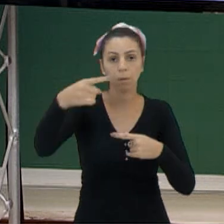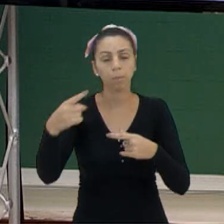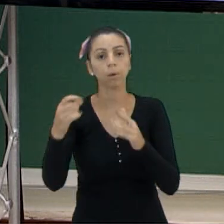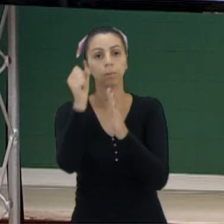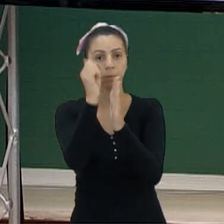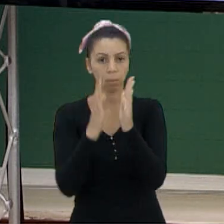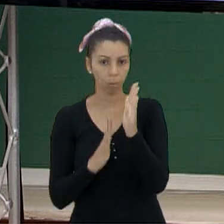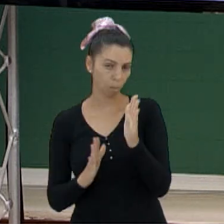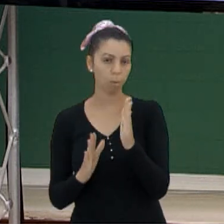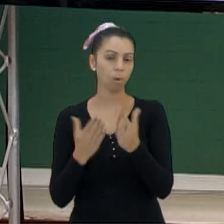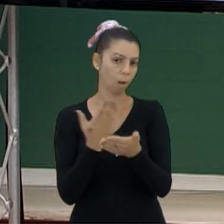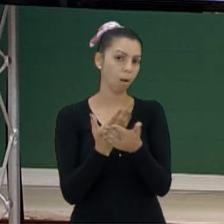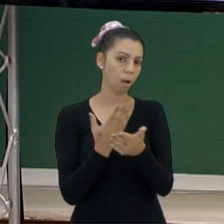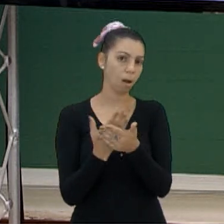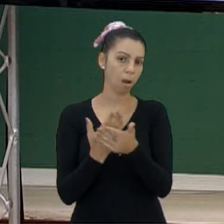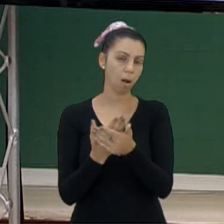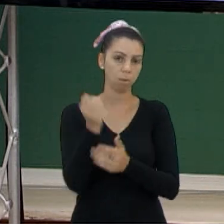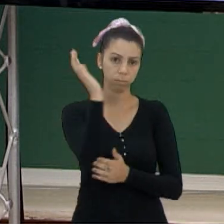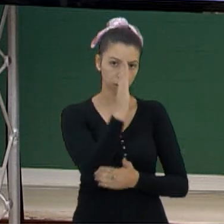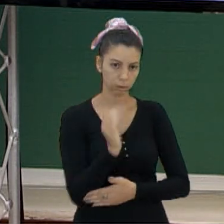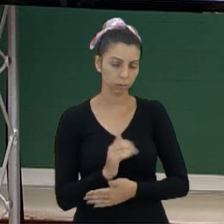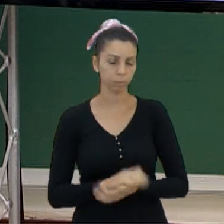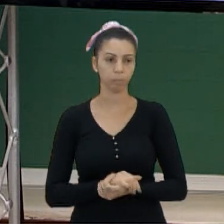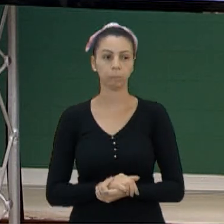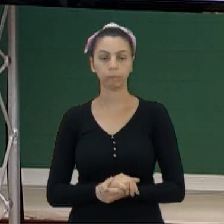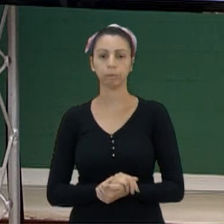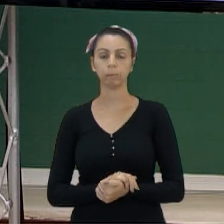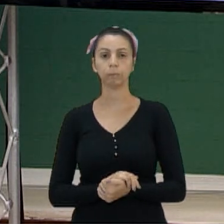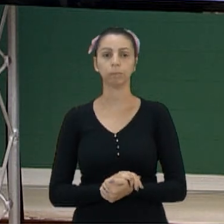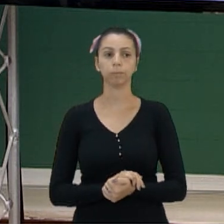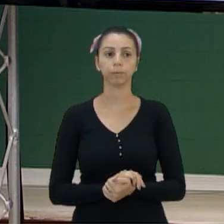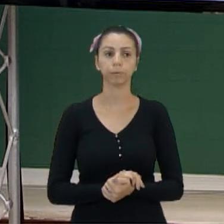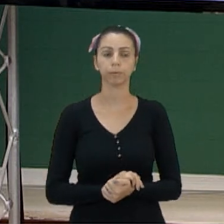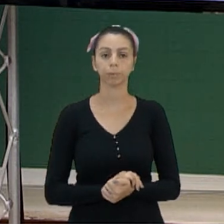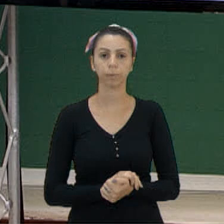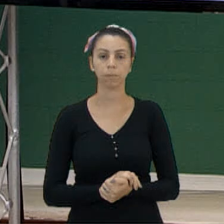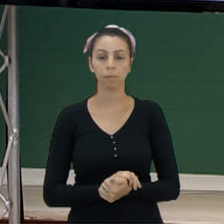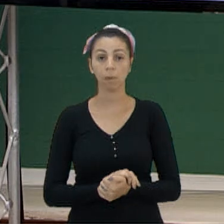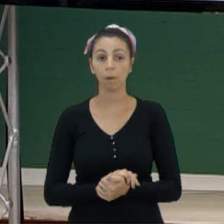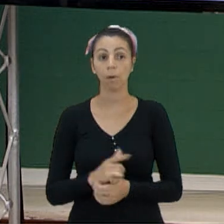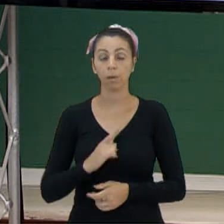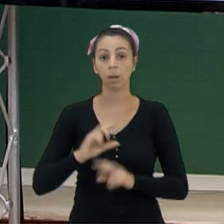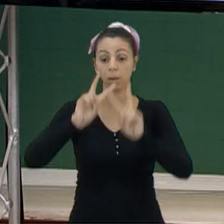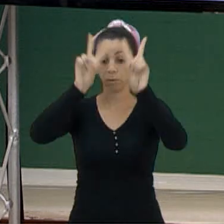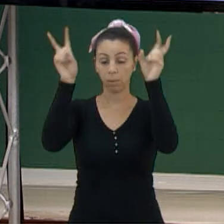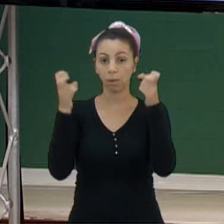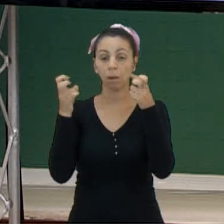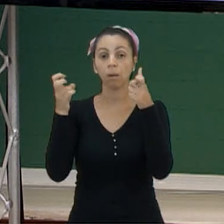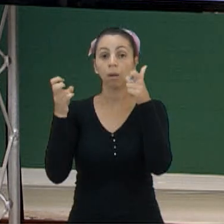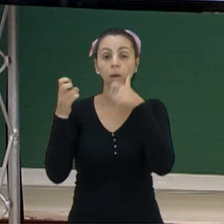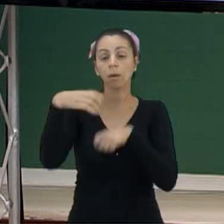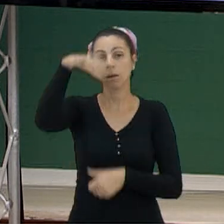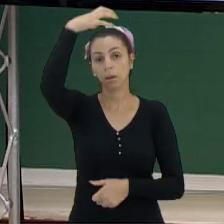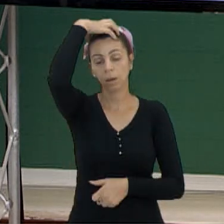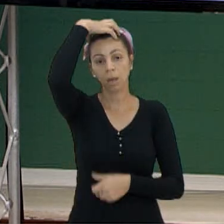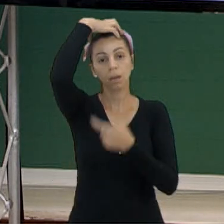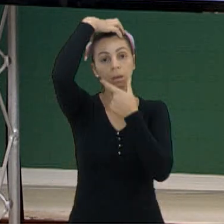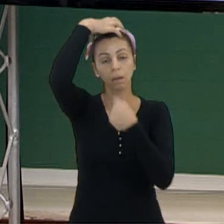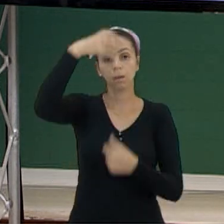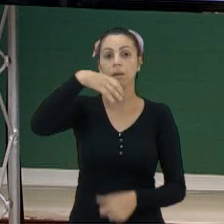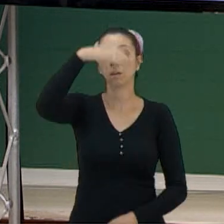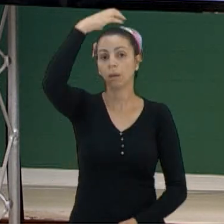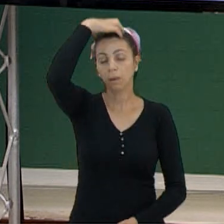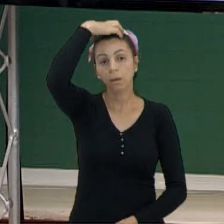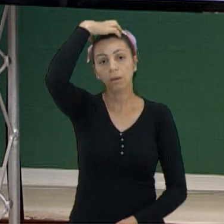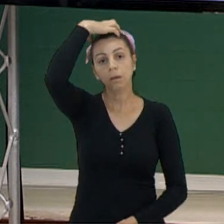europeu, tudo, o Barroco brasileiro. Então, o que você vê aqui, pessoal, é que os temas reis e rainhas que você tinha, os temas